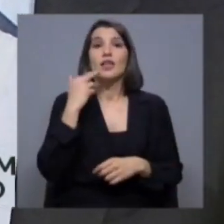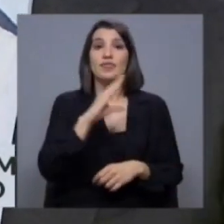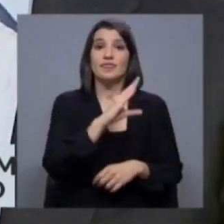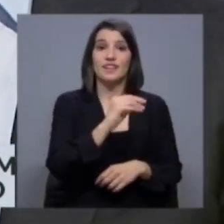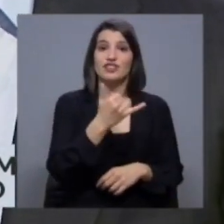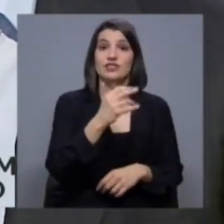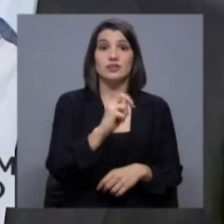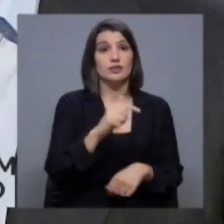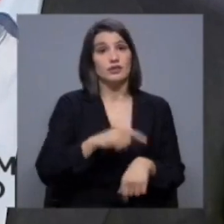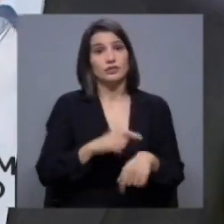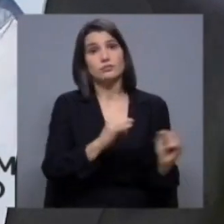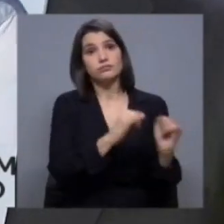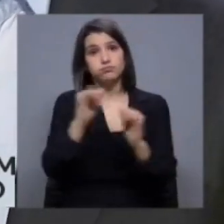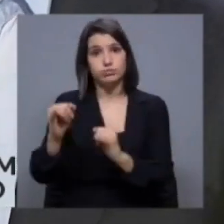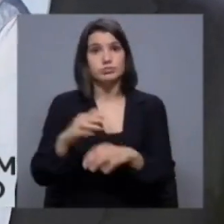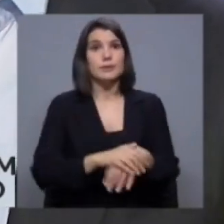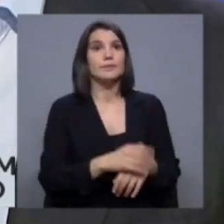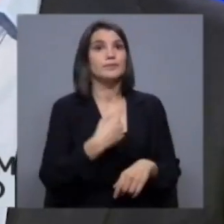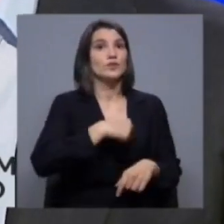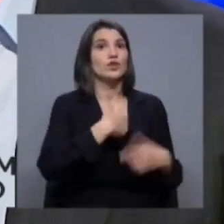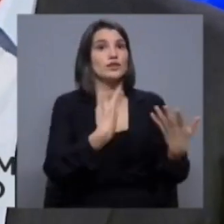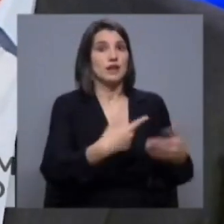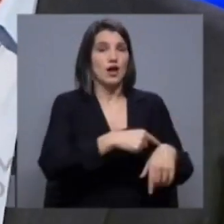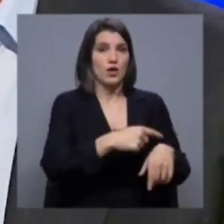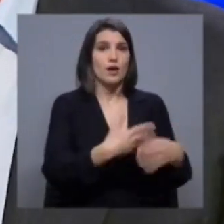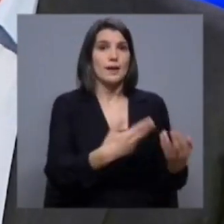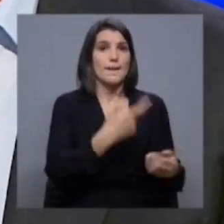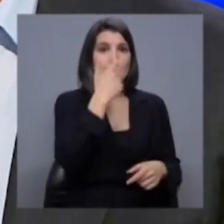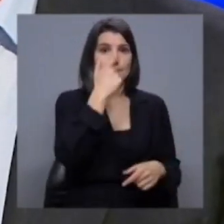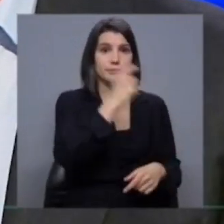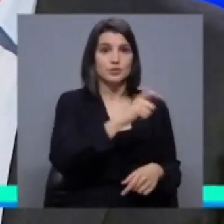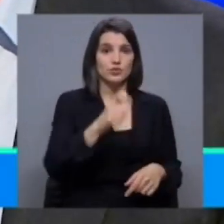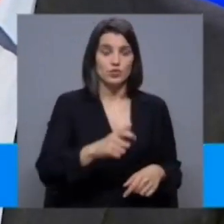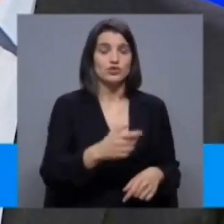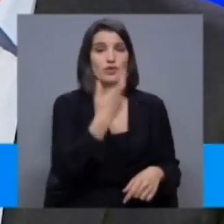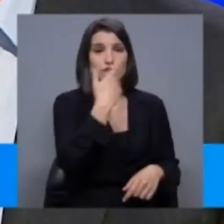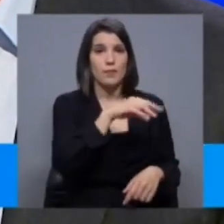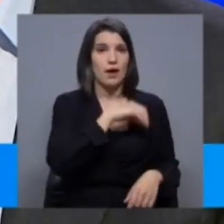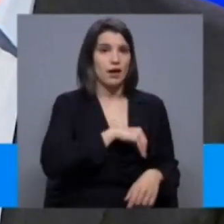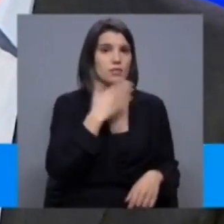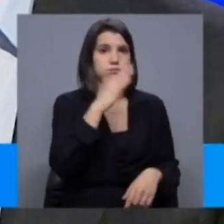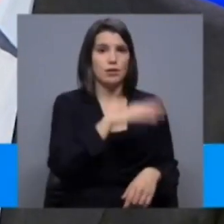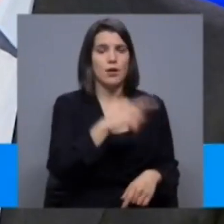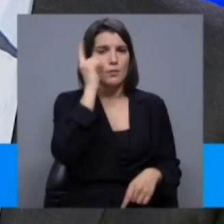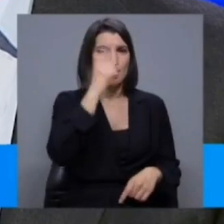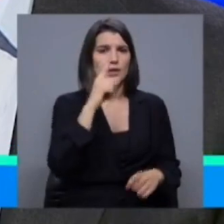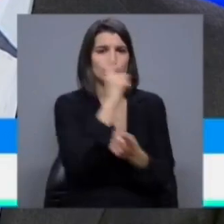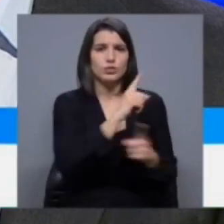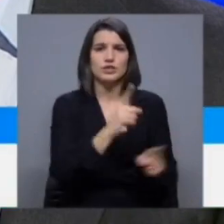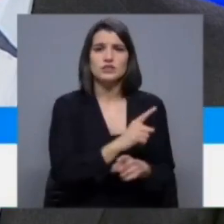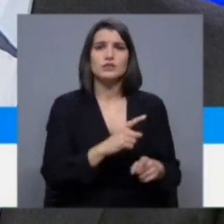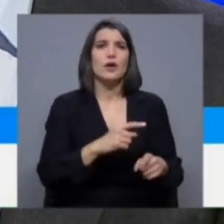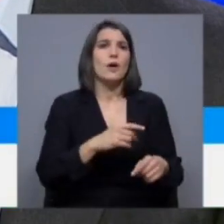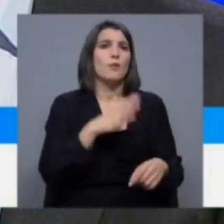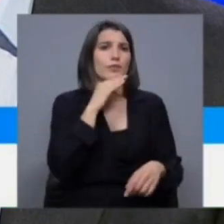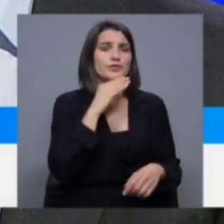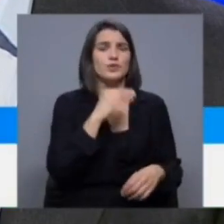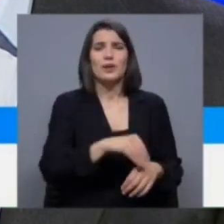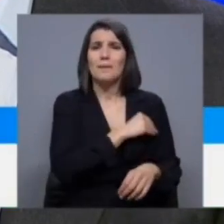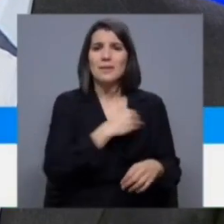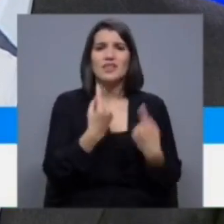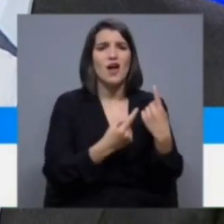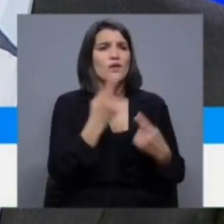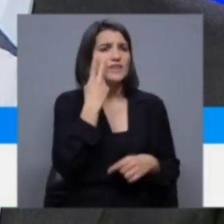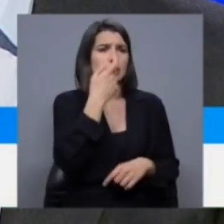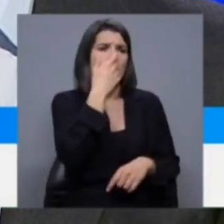23 conclua que é para passar as pessoas que eu não conheço bonitas a ganhar miseravelmente bombeiros polícias professores médicos alguns tiveram